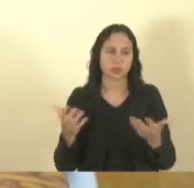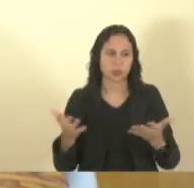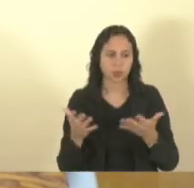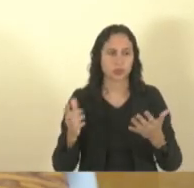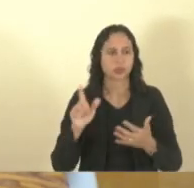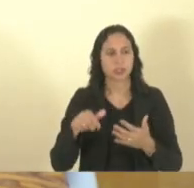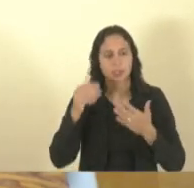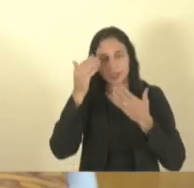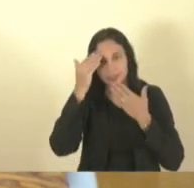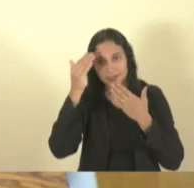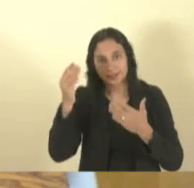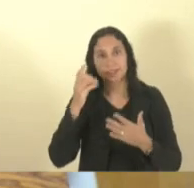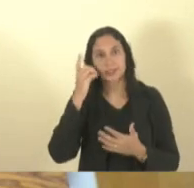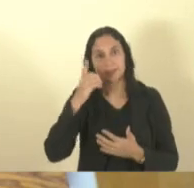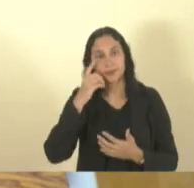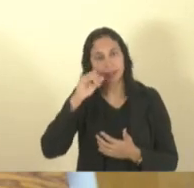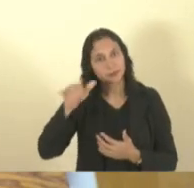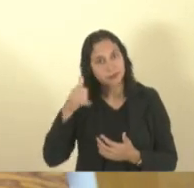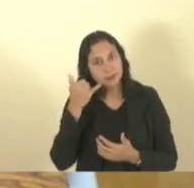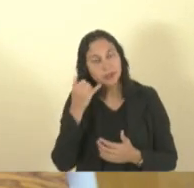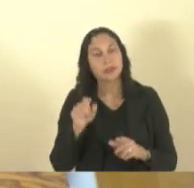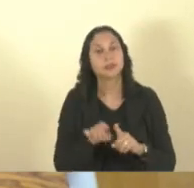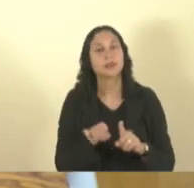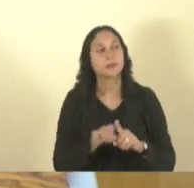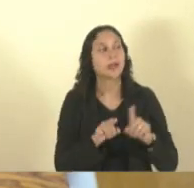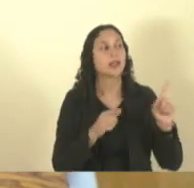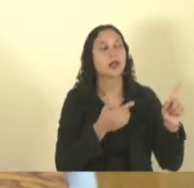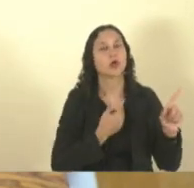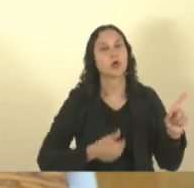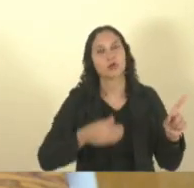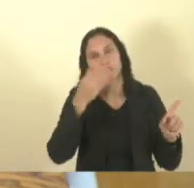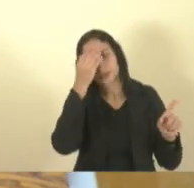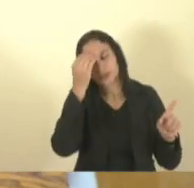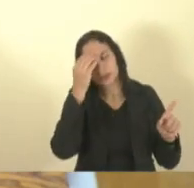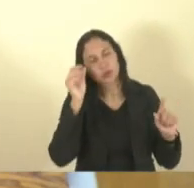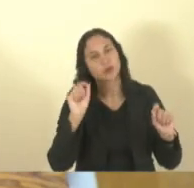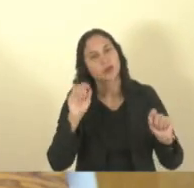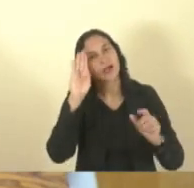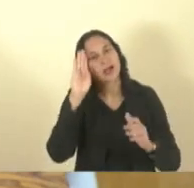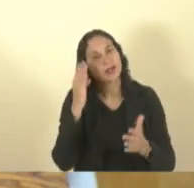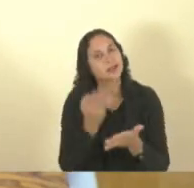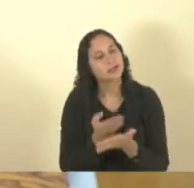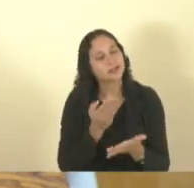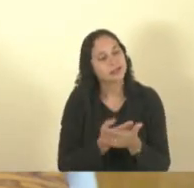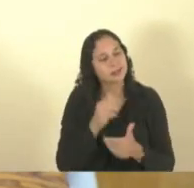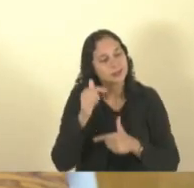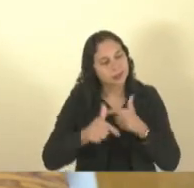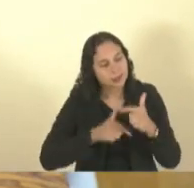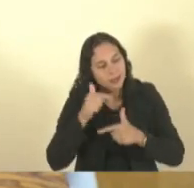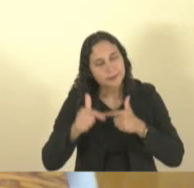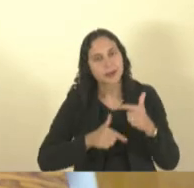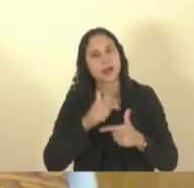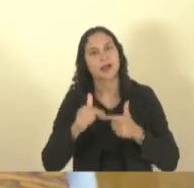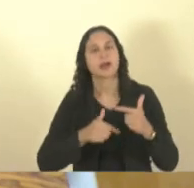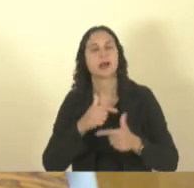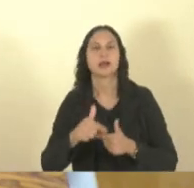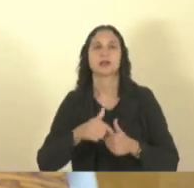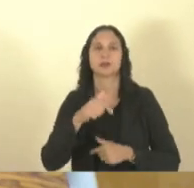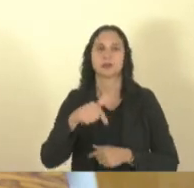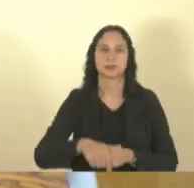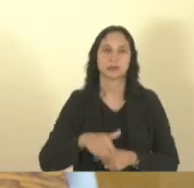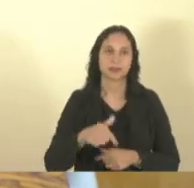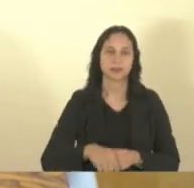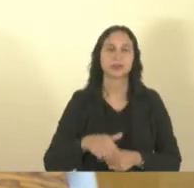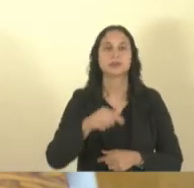agradecer à deputada e ao nosso governador por acreditar no serviço público realizado por profissionais de carreira do serviço